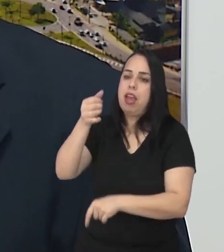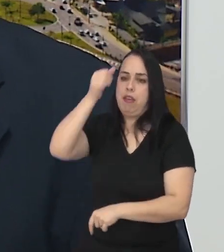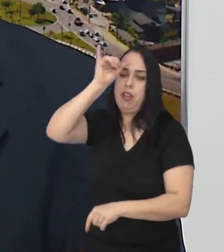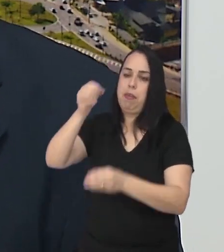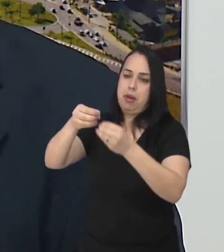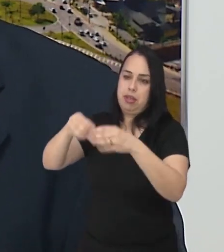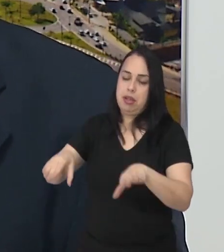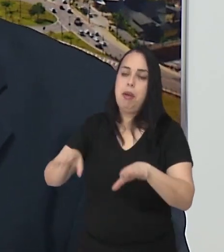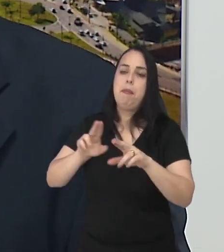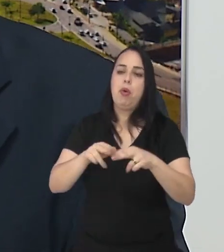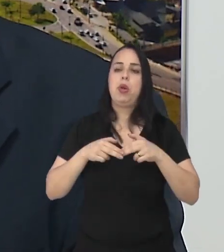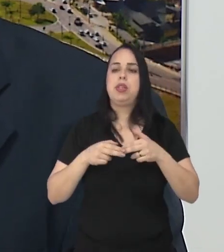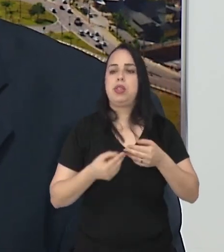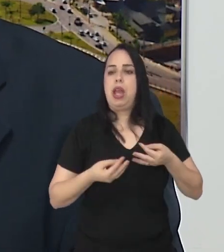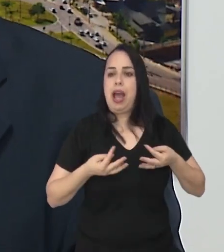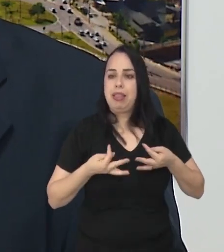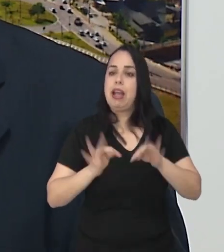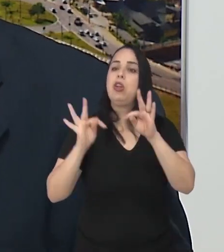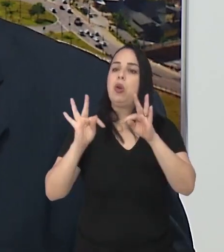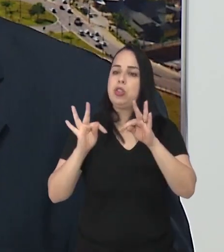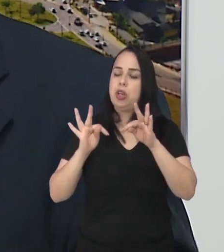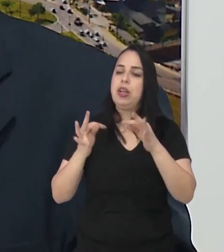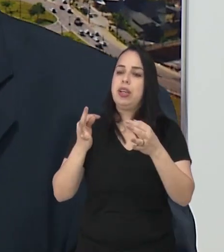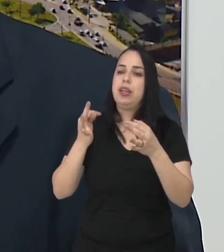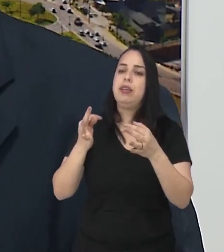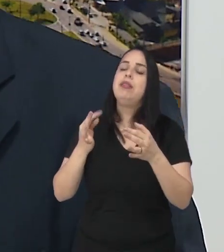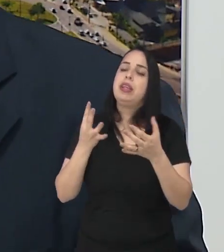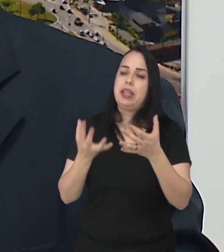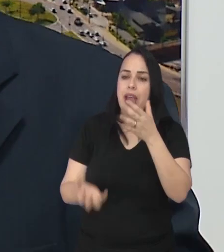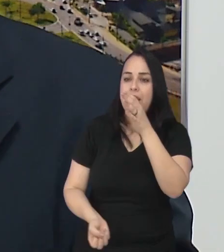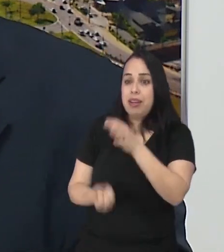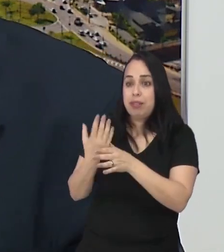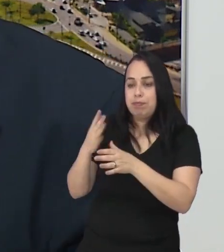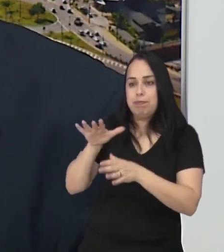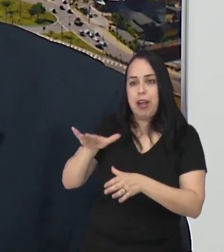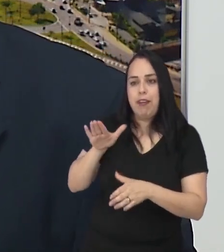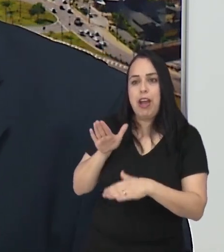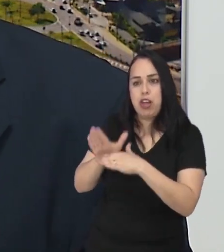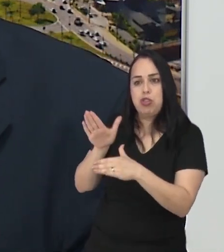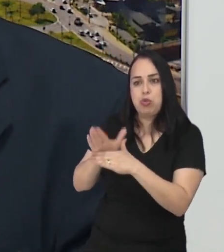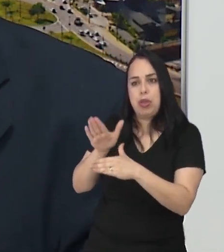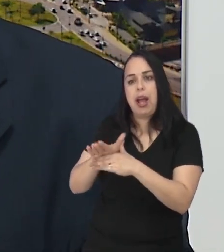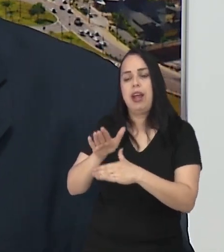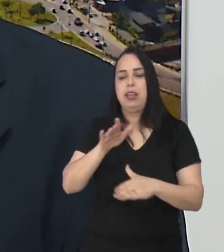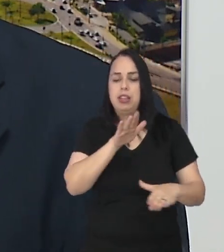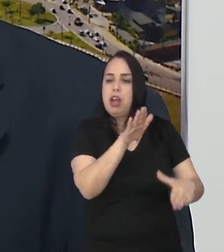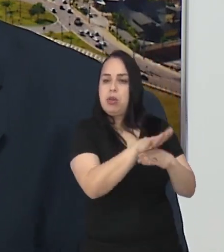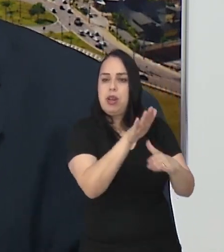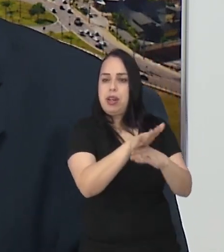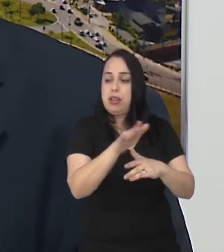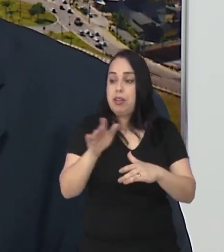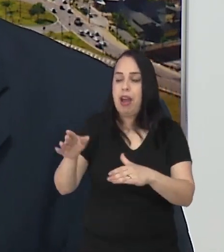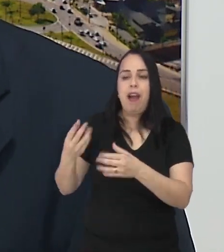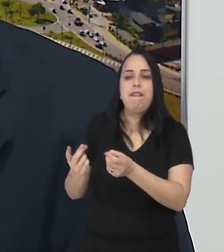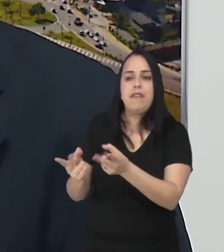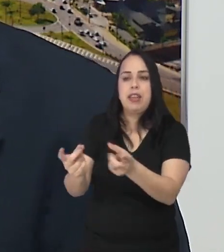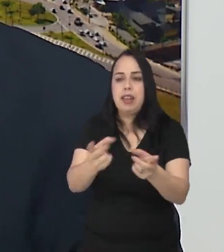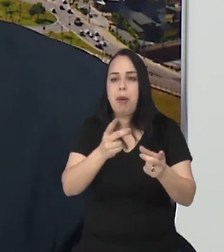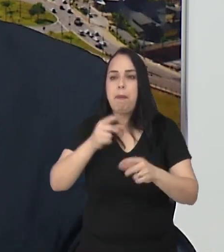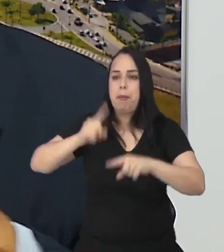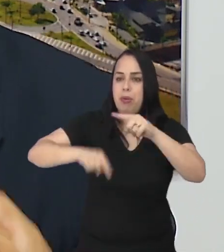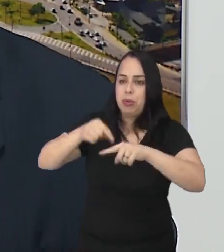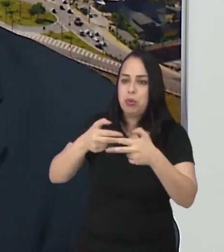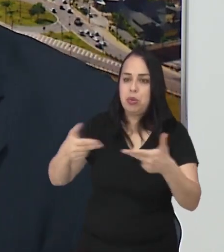aferição, esse modelo tecnológico que o IPEM quer implementar, isso é muito importante e vai ajudar a sociedade a ter um produto de